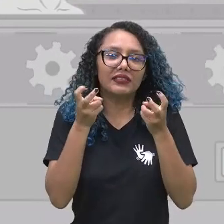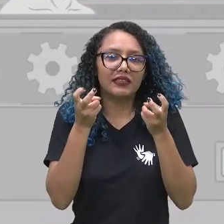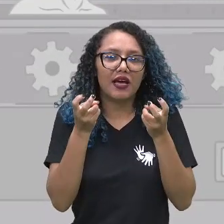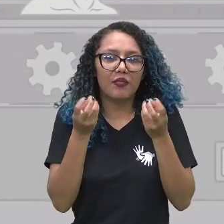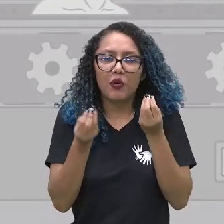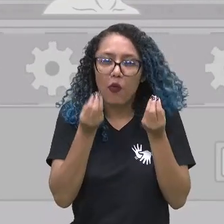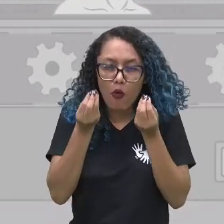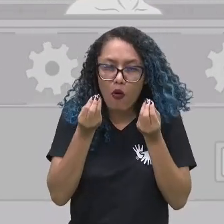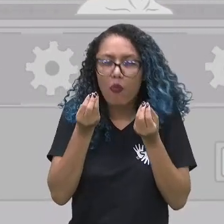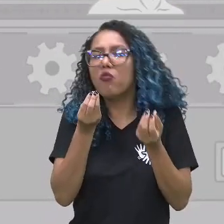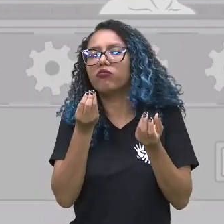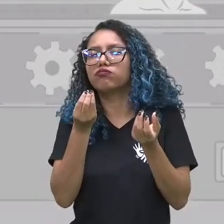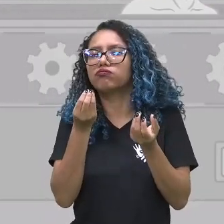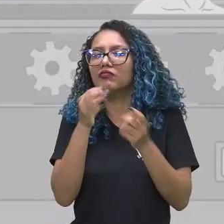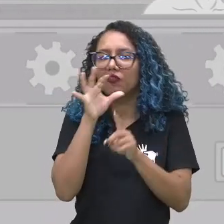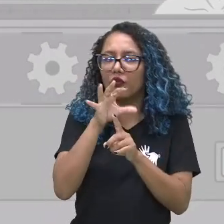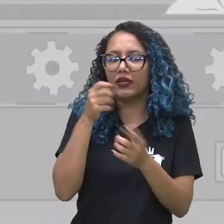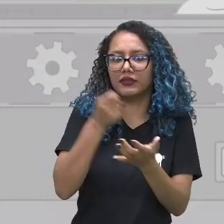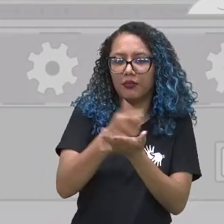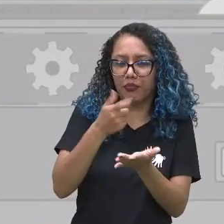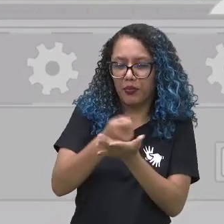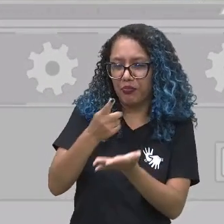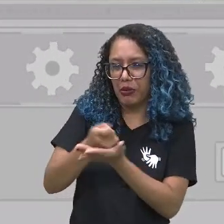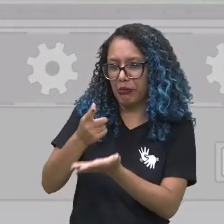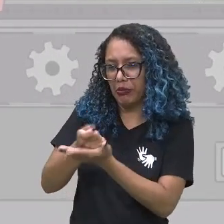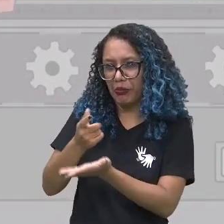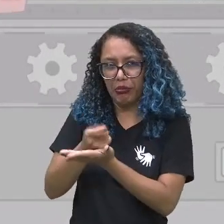você... Então, há